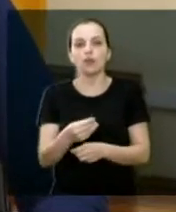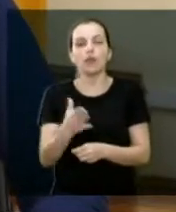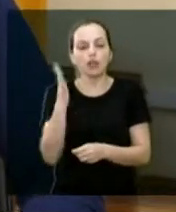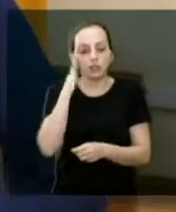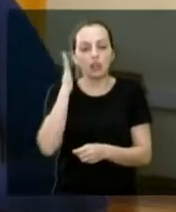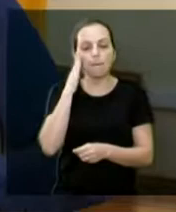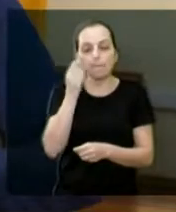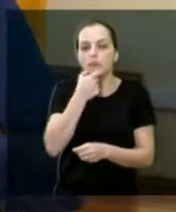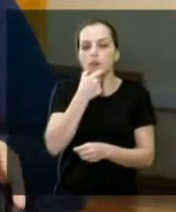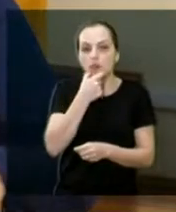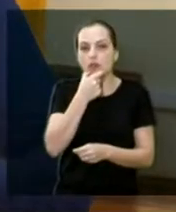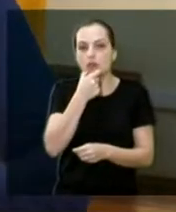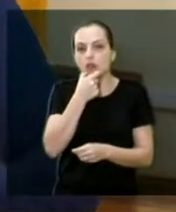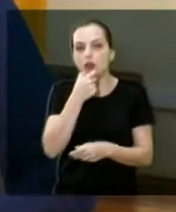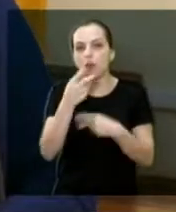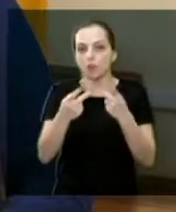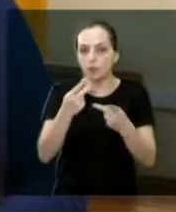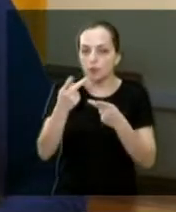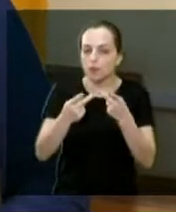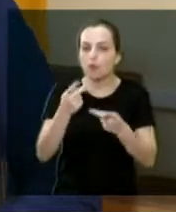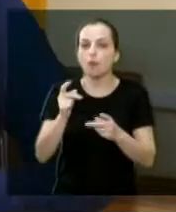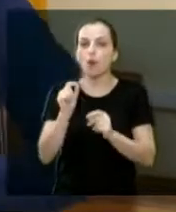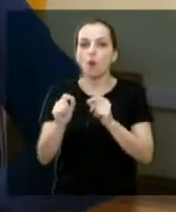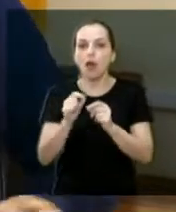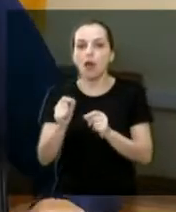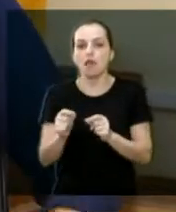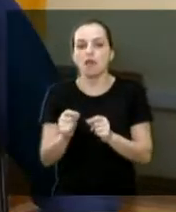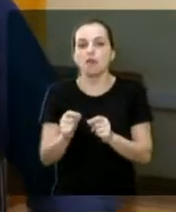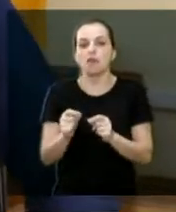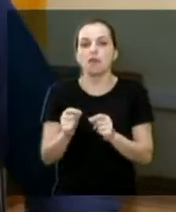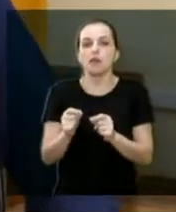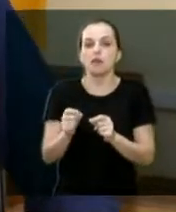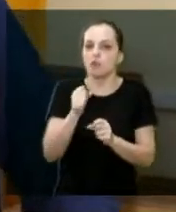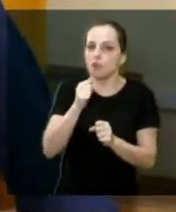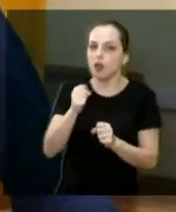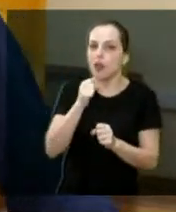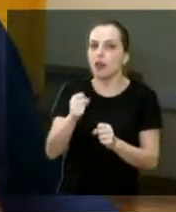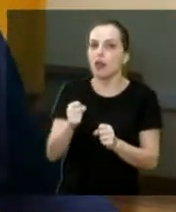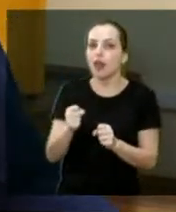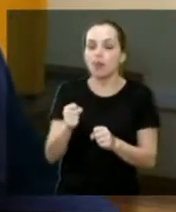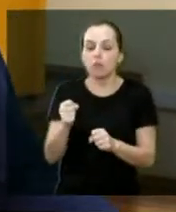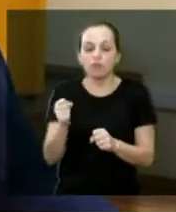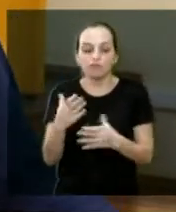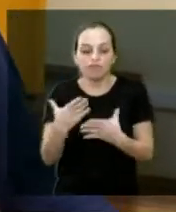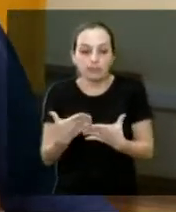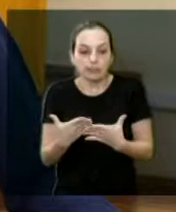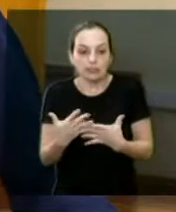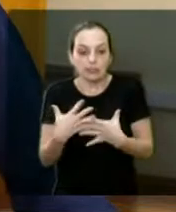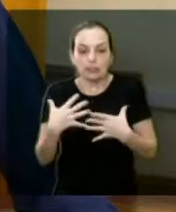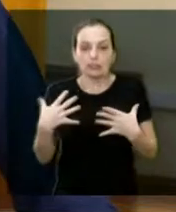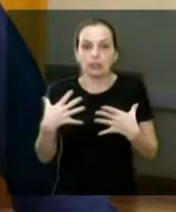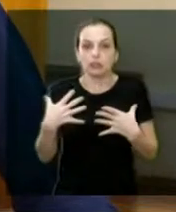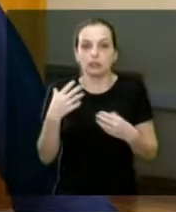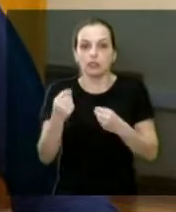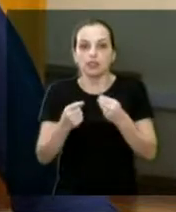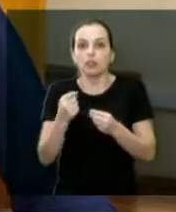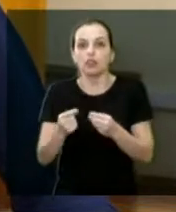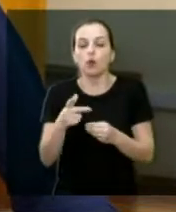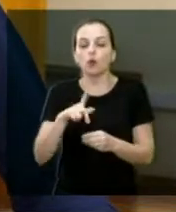veio correndo, fiz a matéria, fiz tudo, comentei, não vi a hora de sair de lá. A sorte que tinha